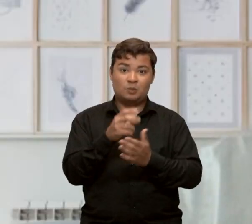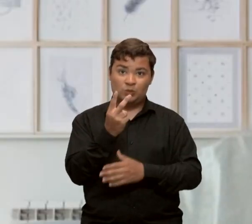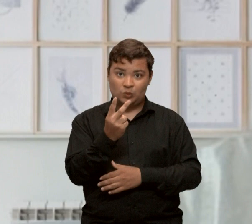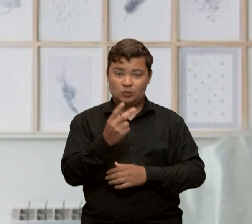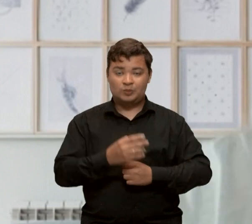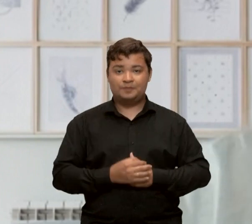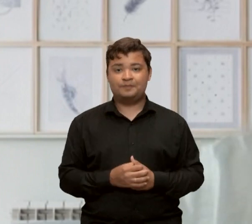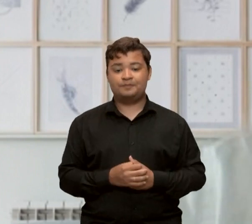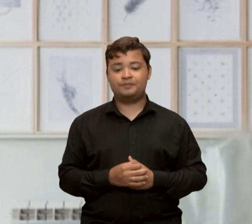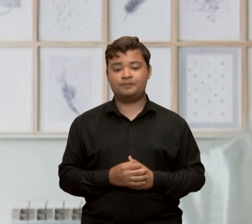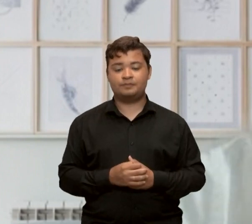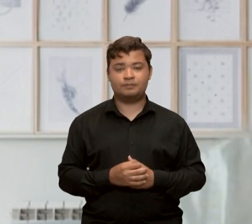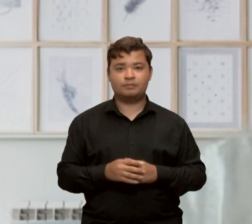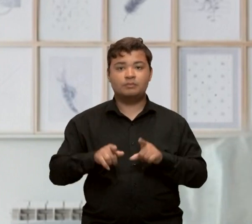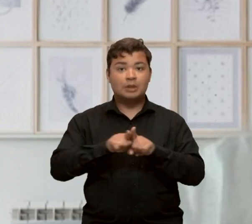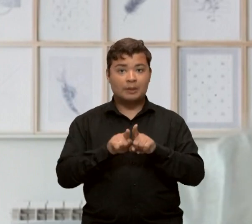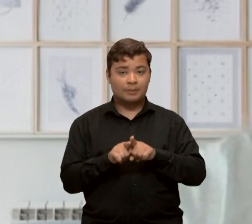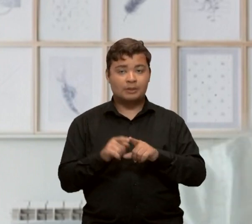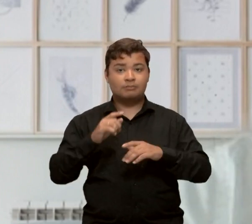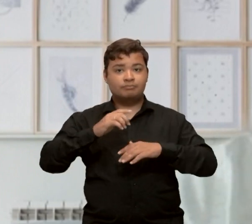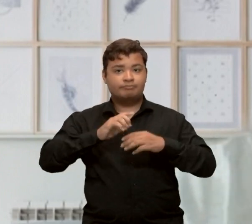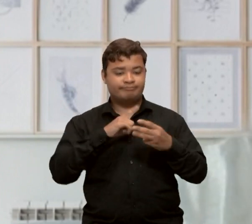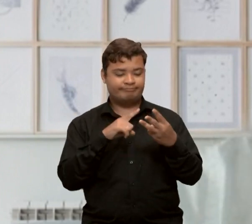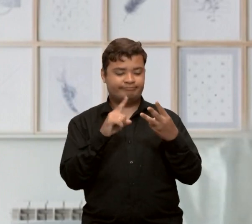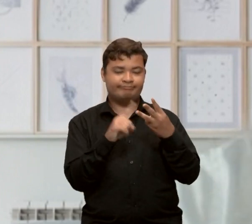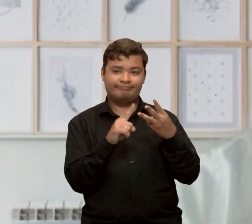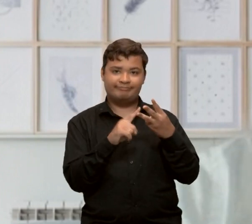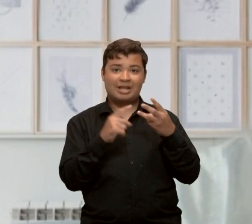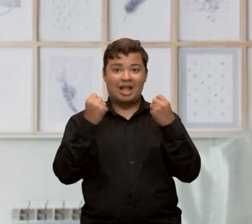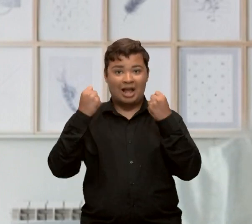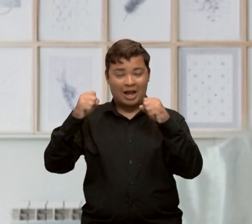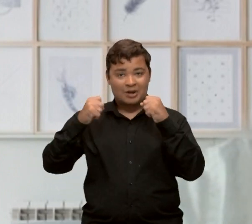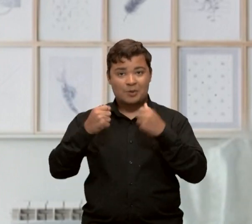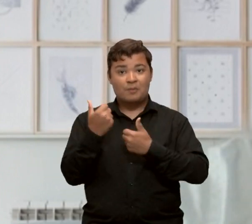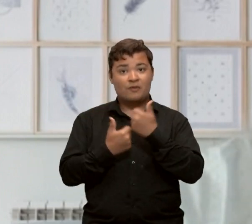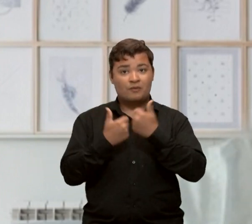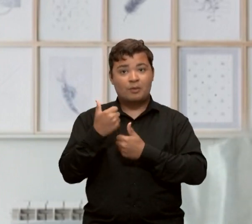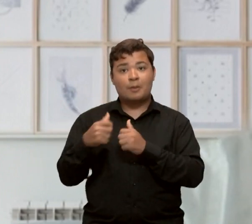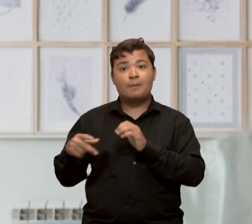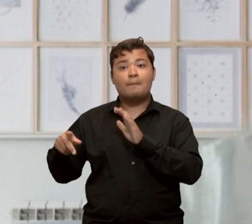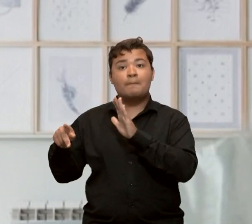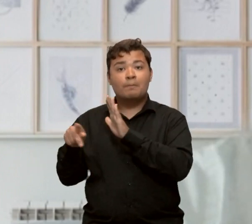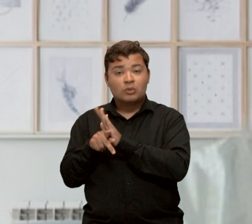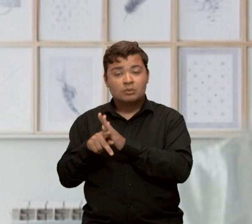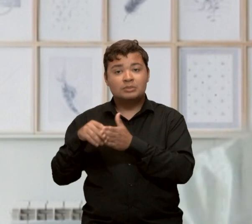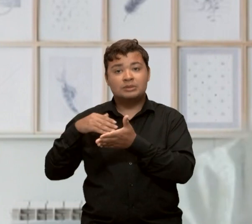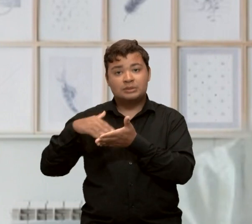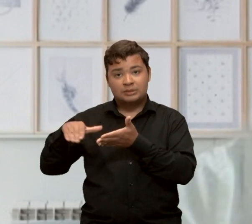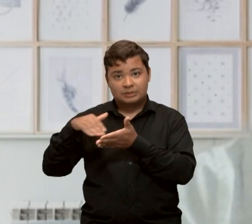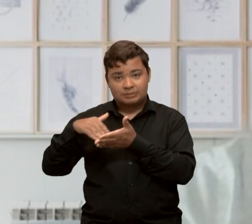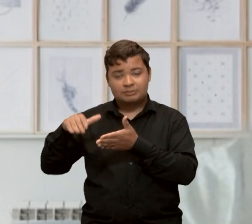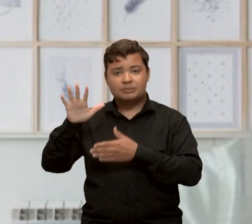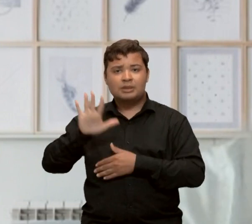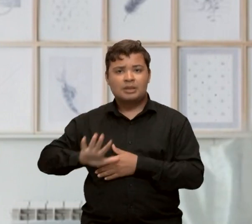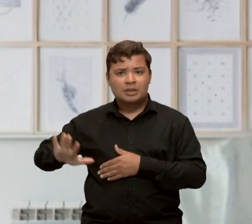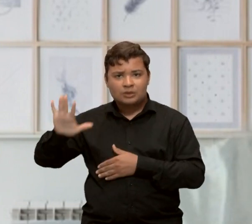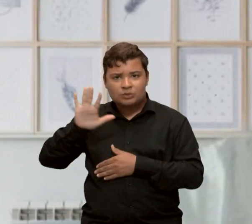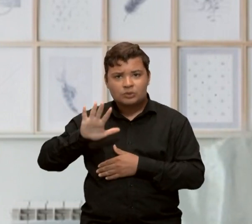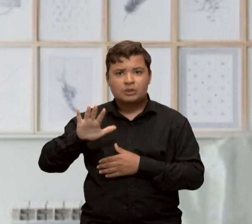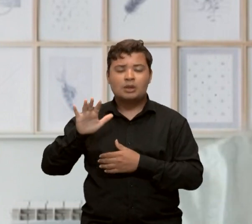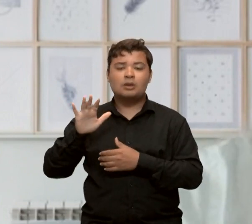E temos o programa Academia e Futebol, que ele é financiado pela Secretaria Nacional de Futebol e Defesa do Direito do